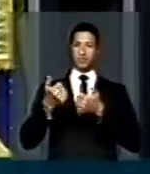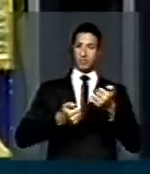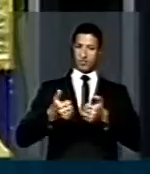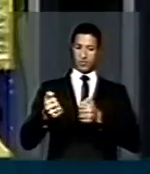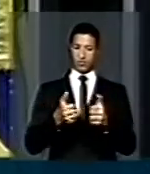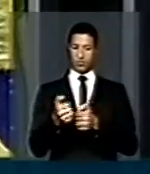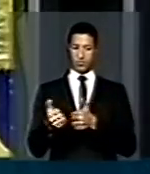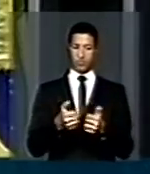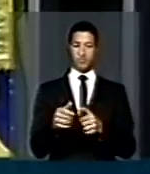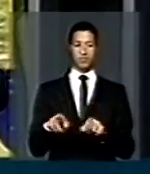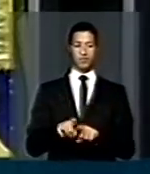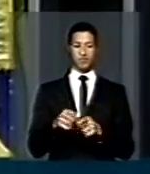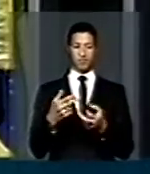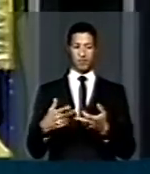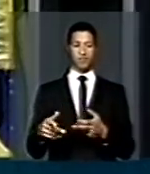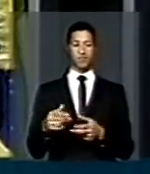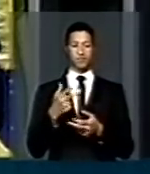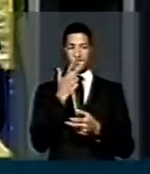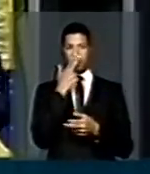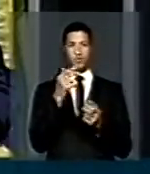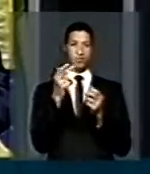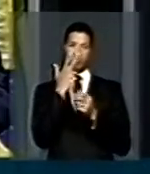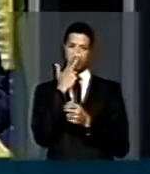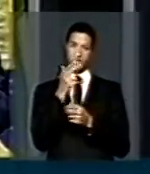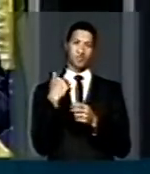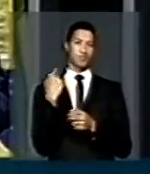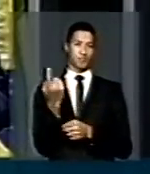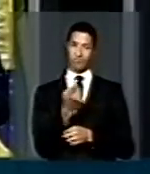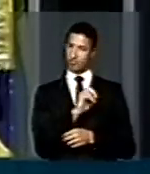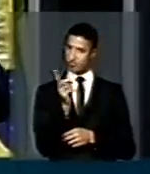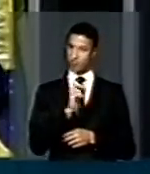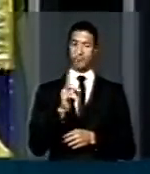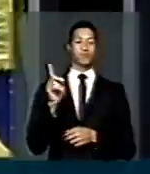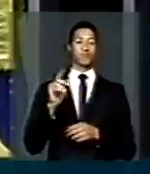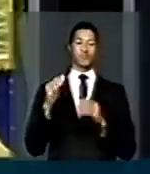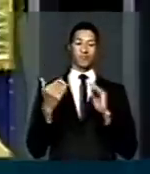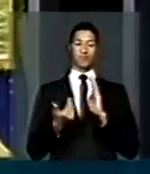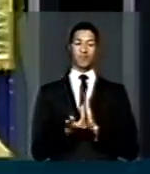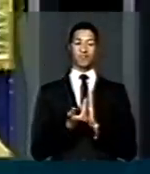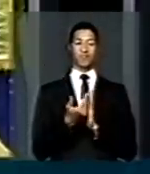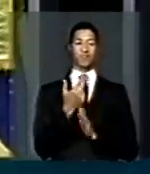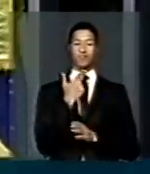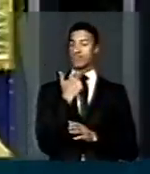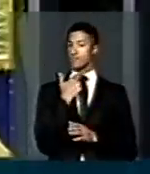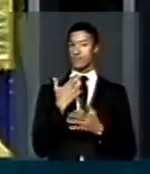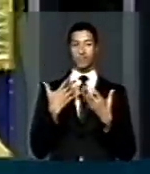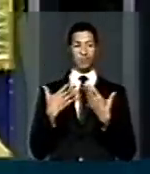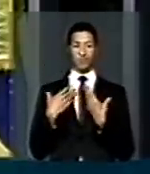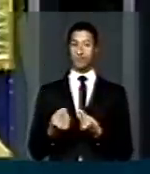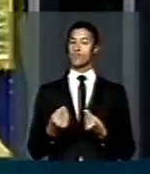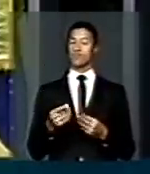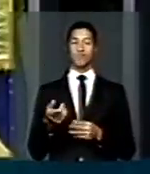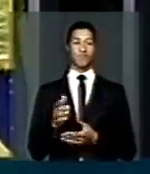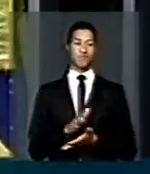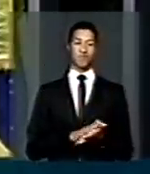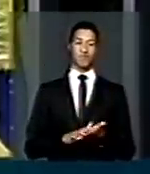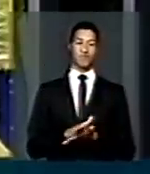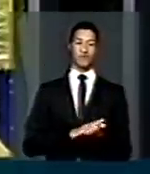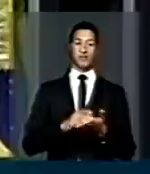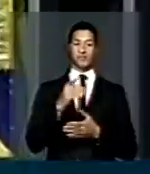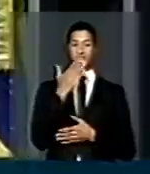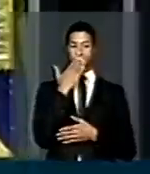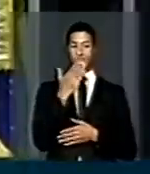num Xbox numa coisa parecida Não minha gente essa casa não pode de forma alguma tolerar esse tipo de